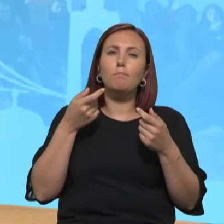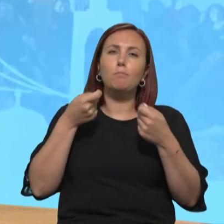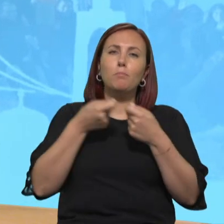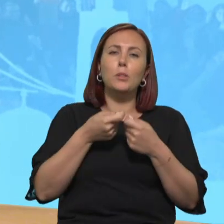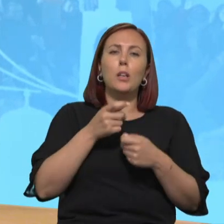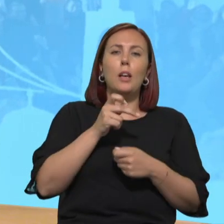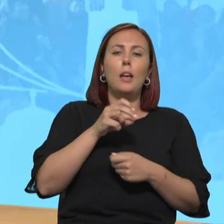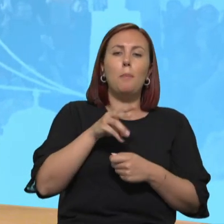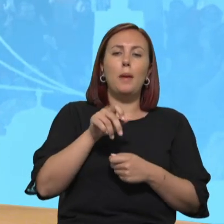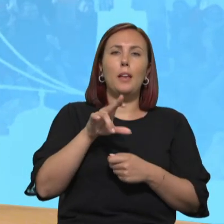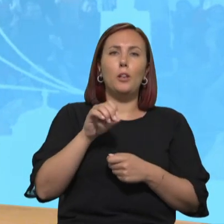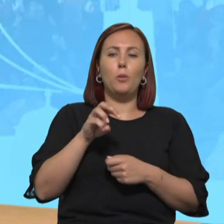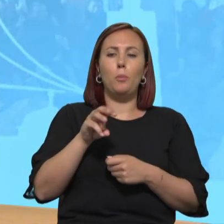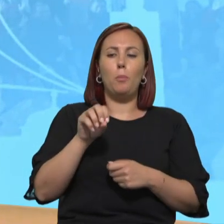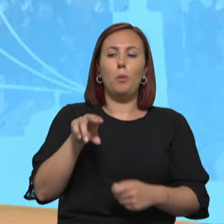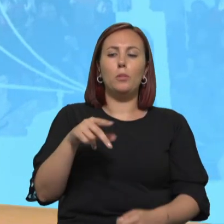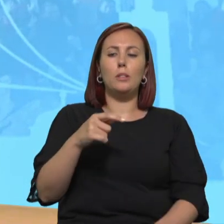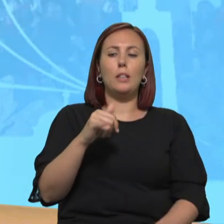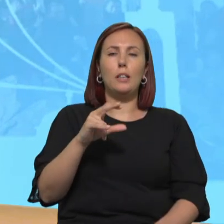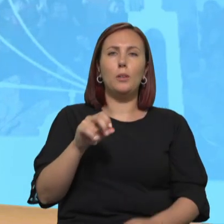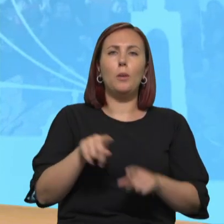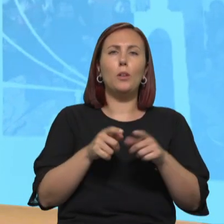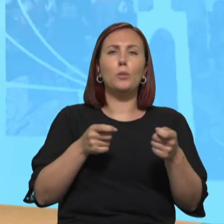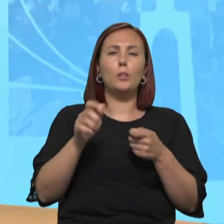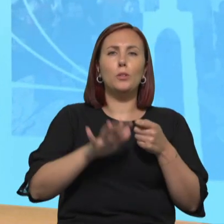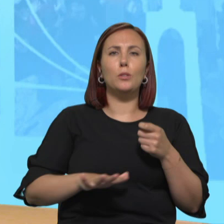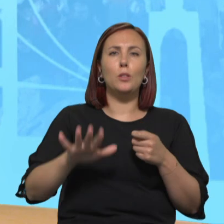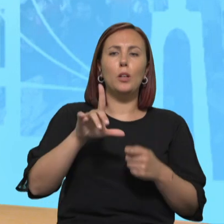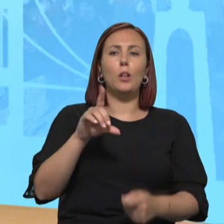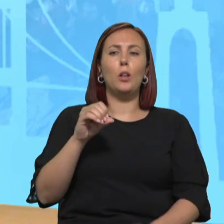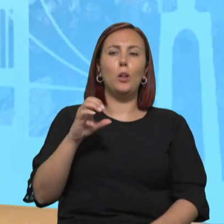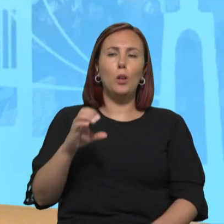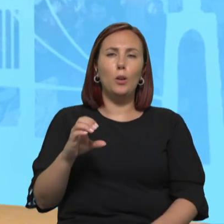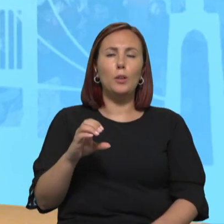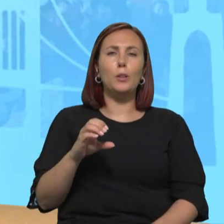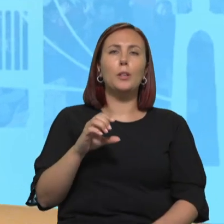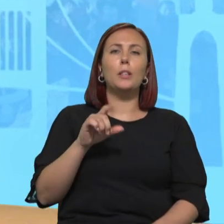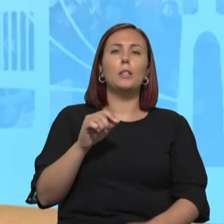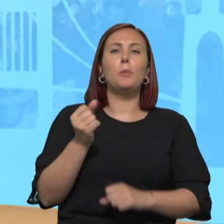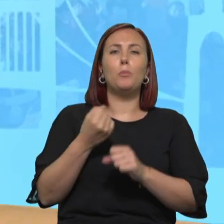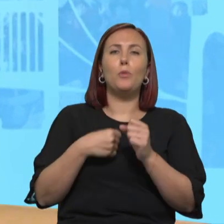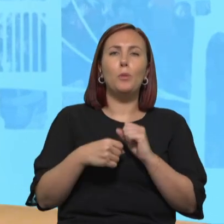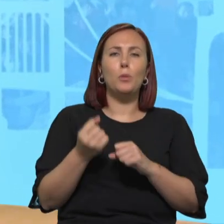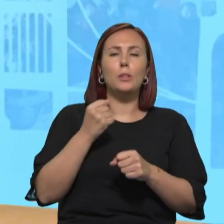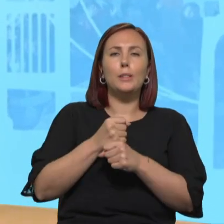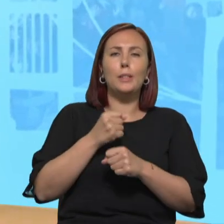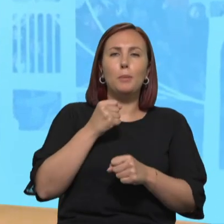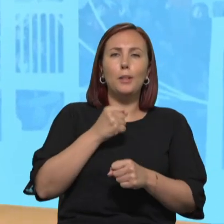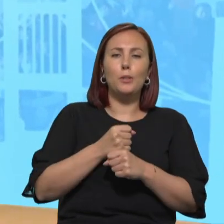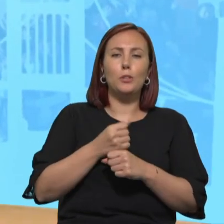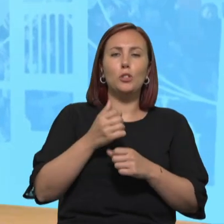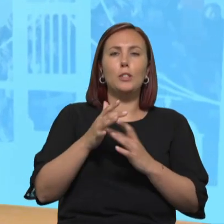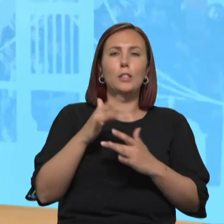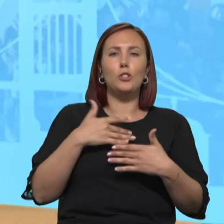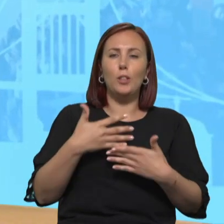Monteiro, que está entre nós e que é o coordenador nacional da Liga Operária Católica, Movimento de Trabalhadores Cristãos. Boa